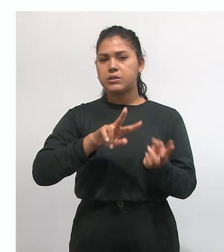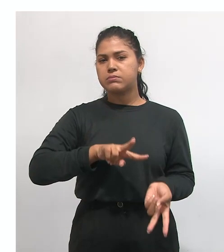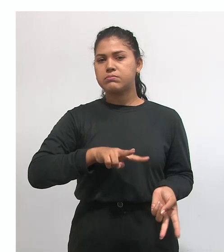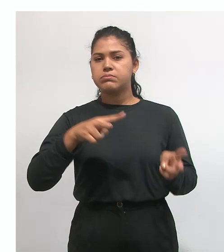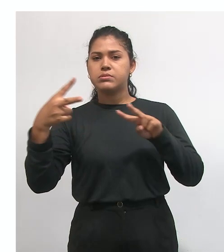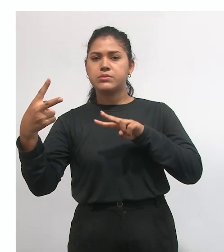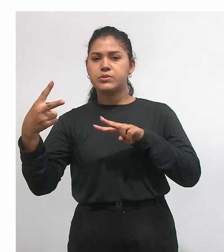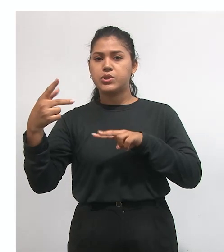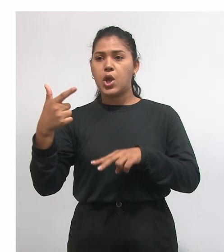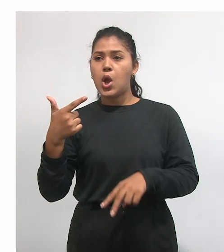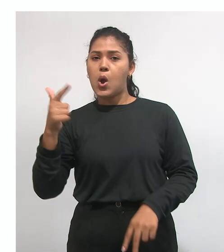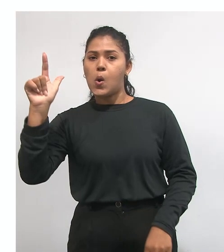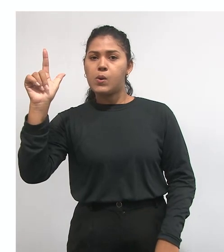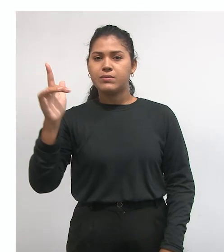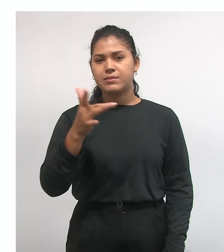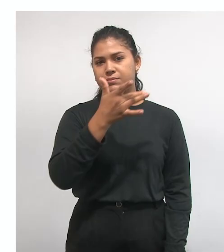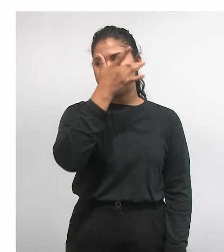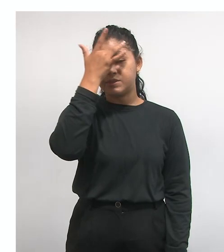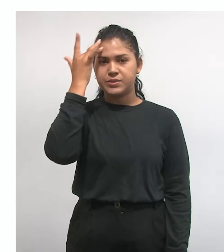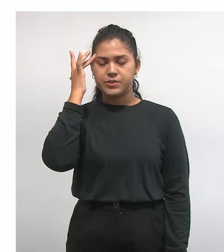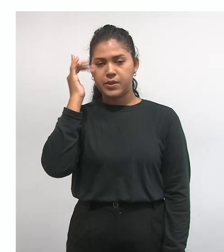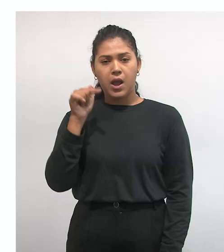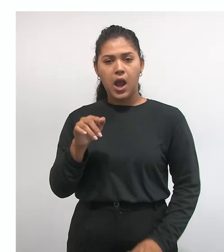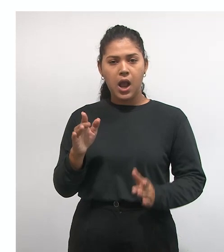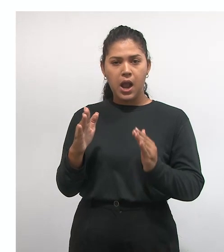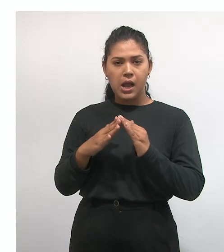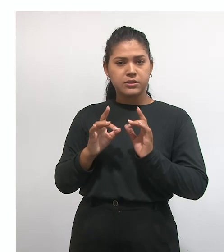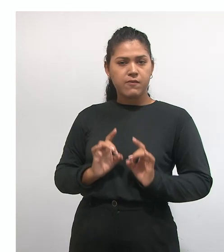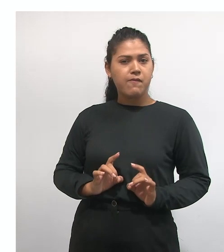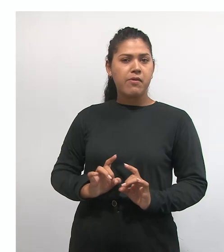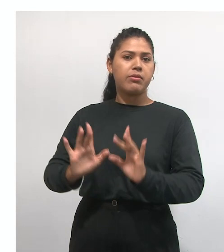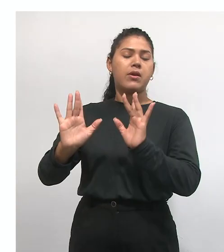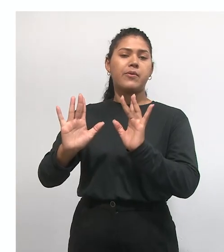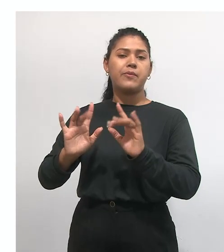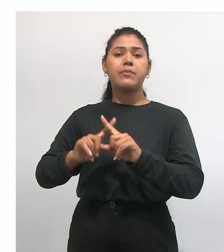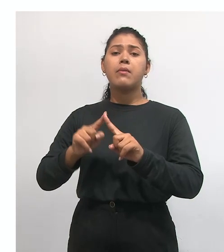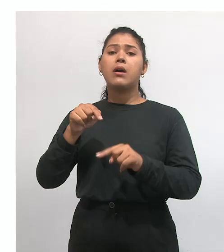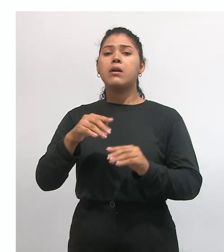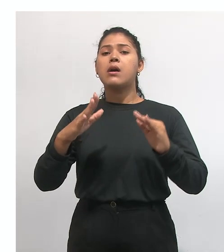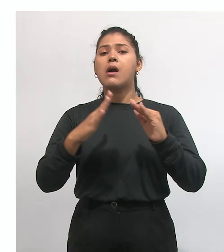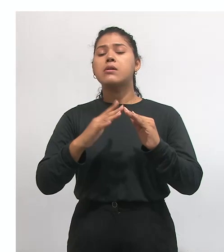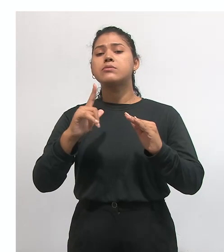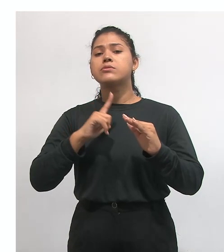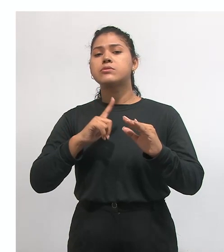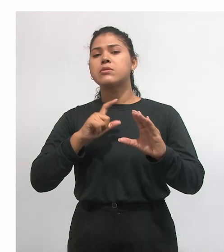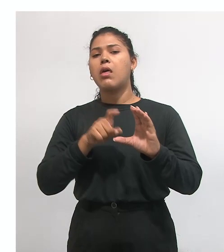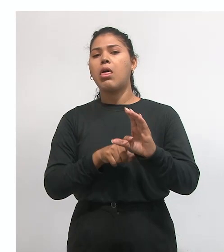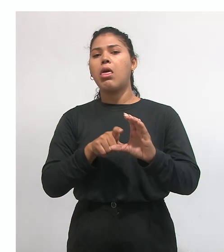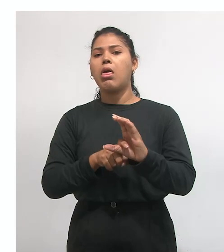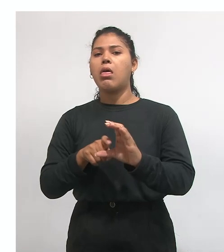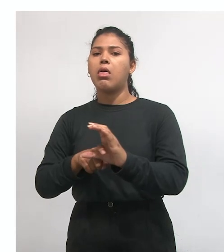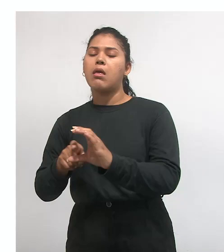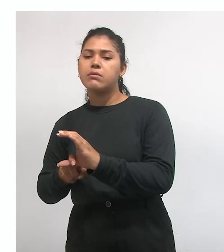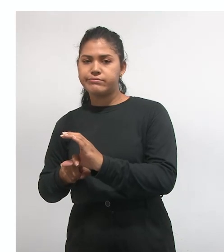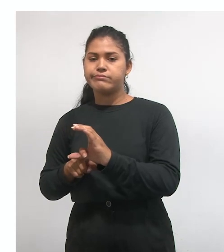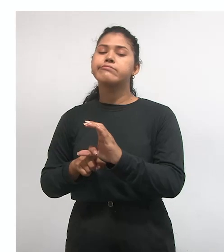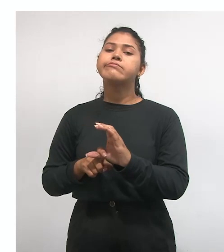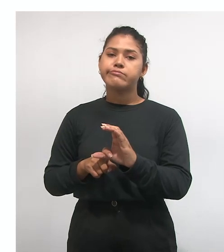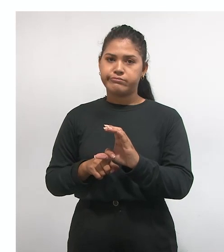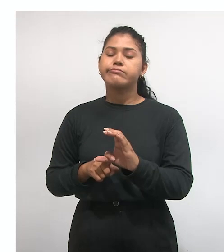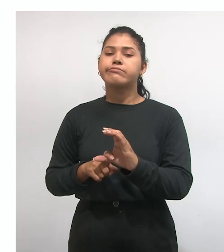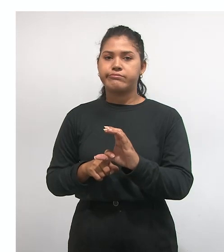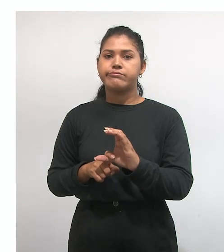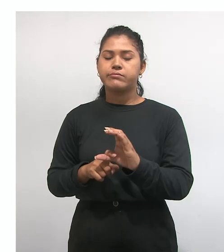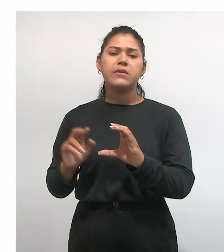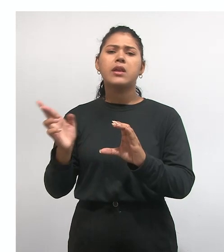anterior proprietário, ou seja, pelo contribuinte, terá como regra a transferência desses encargos ao novo proprietário, que é